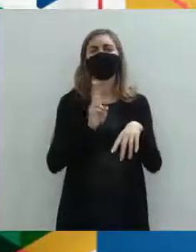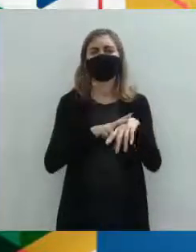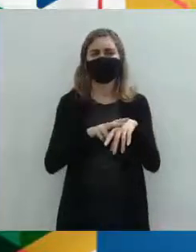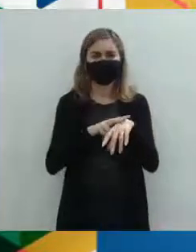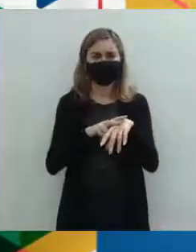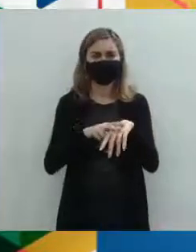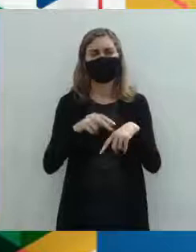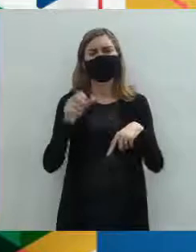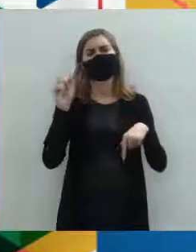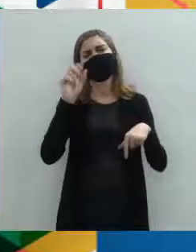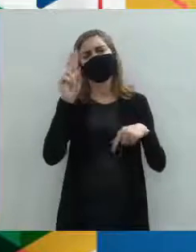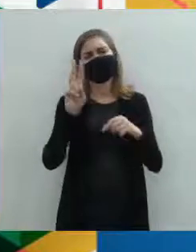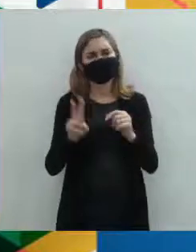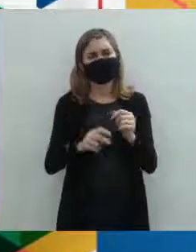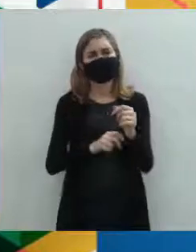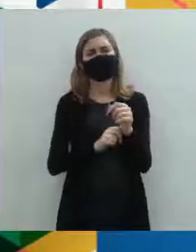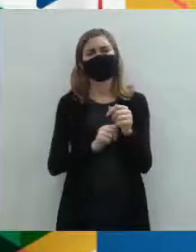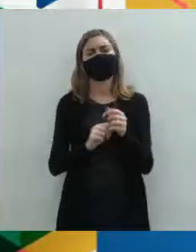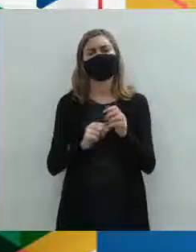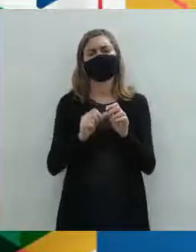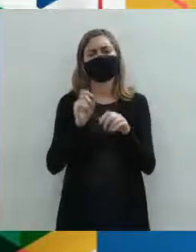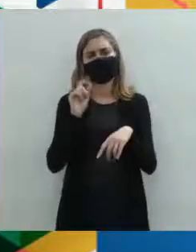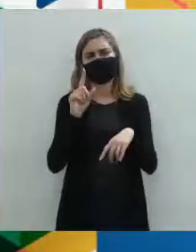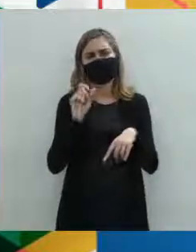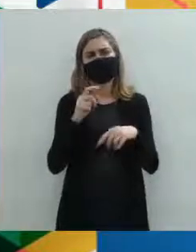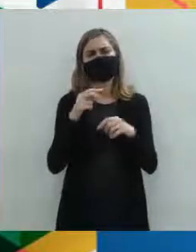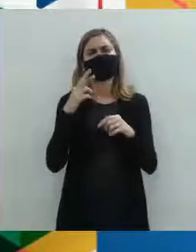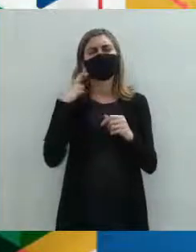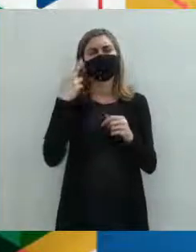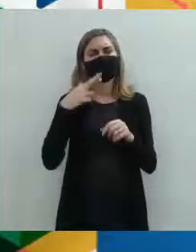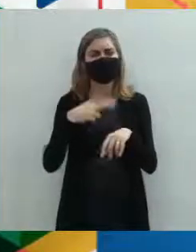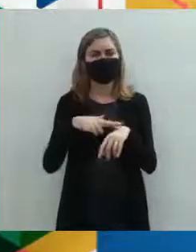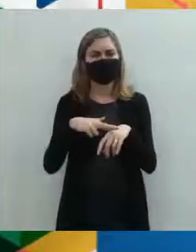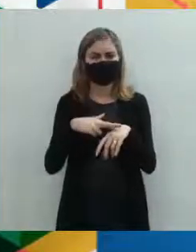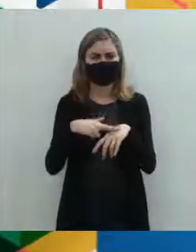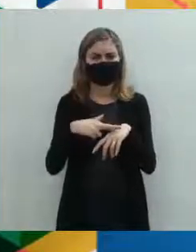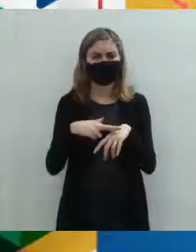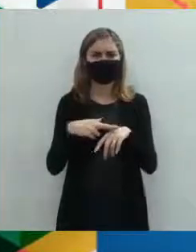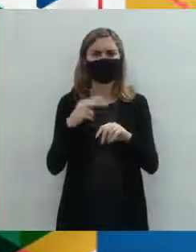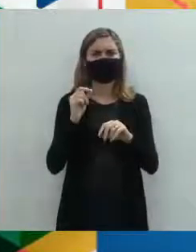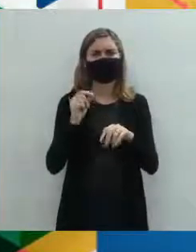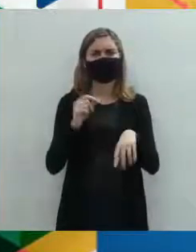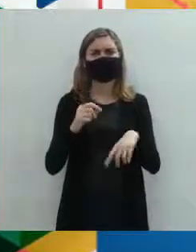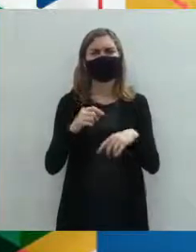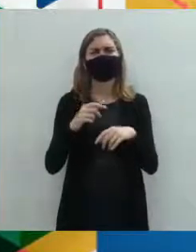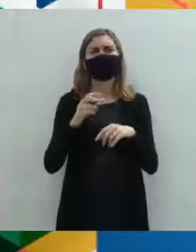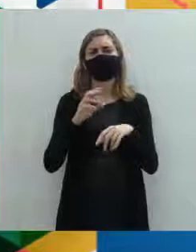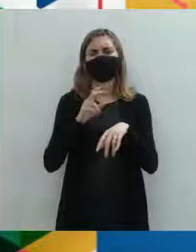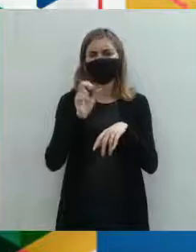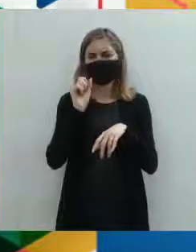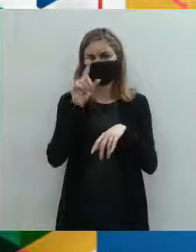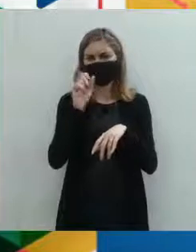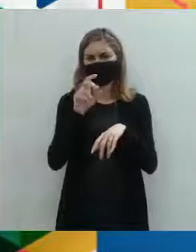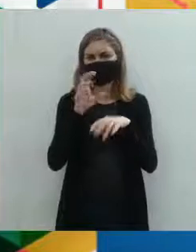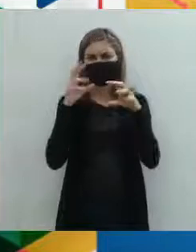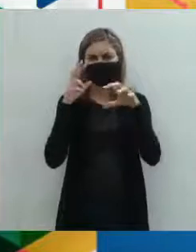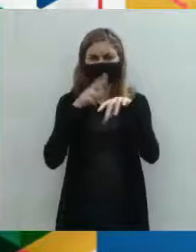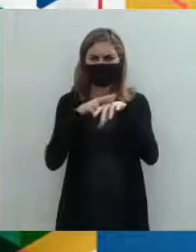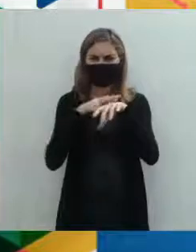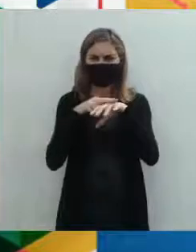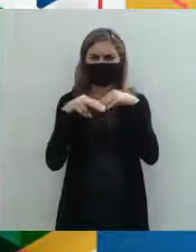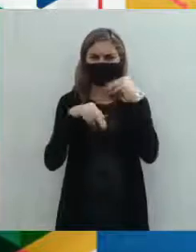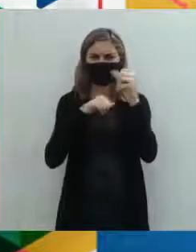verde azulado. Se eu misturo o azul com o roxo ou o violeta, vai dar o quê? Azul arroxeado. Se eu